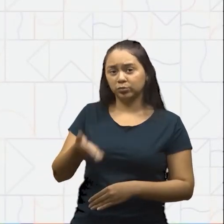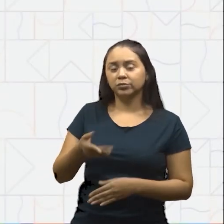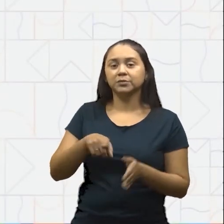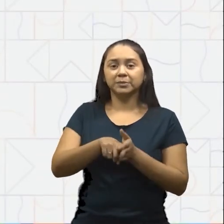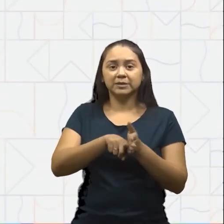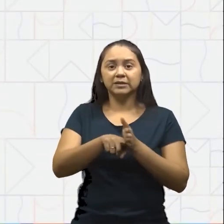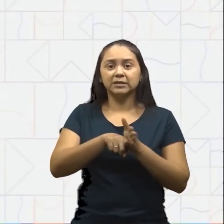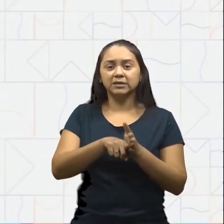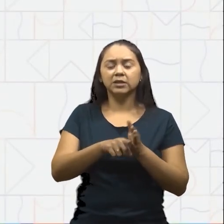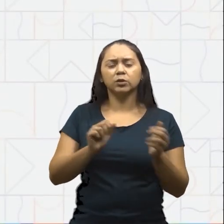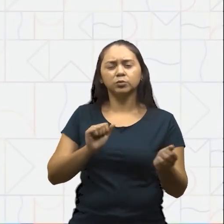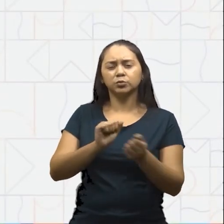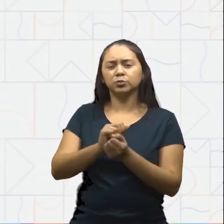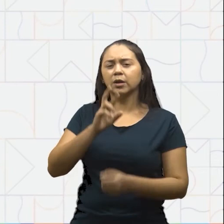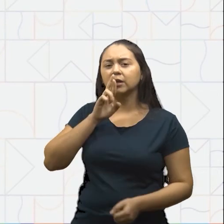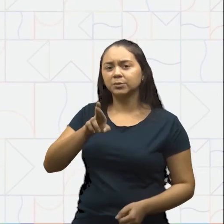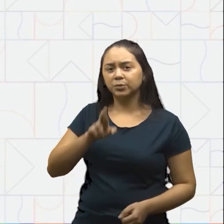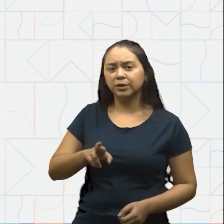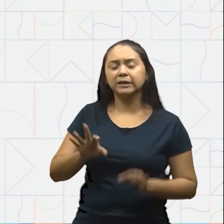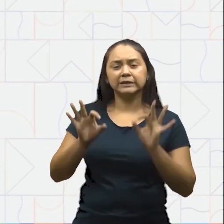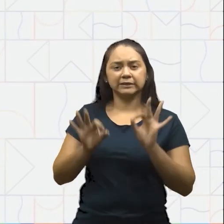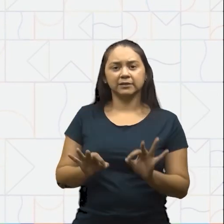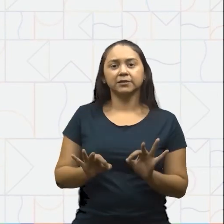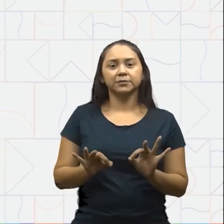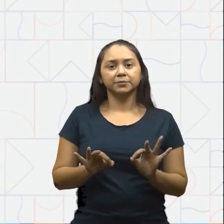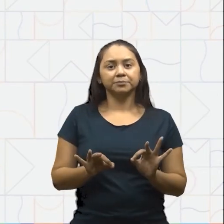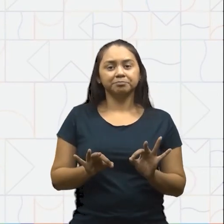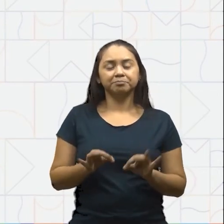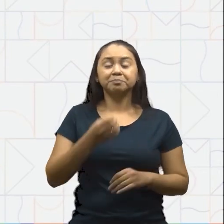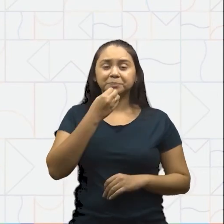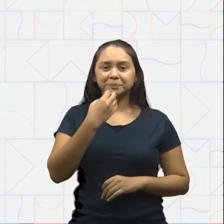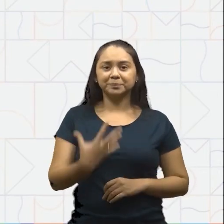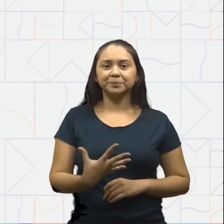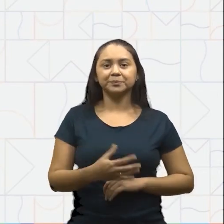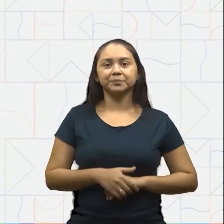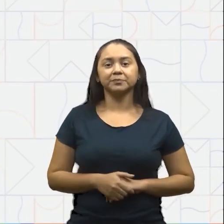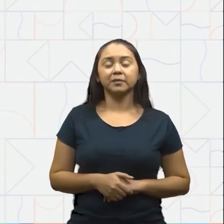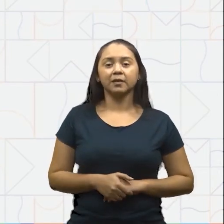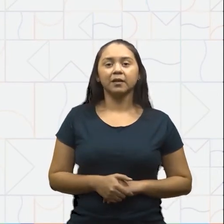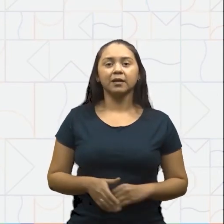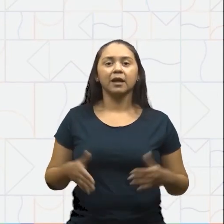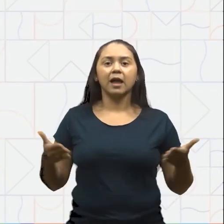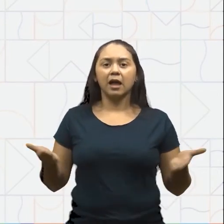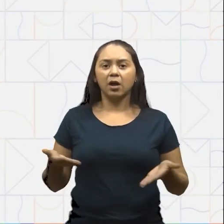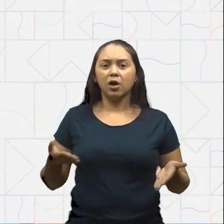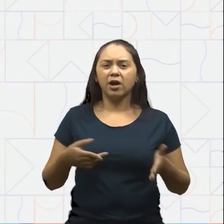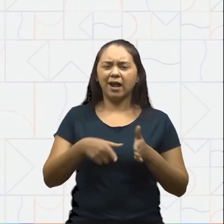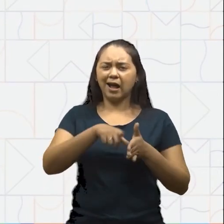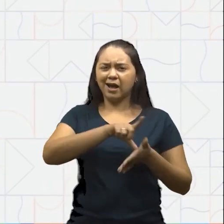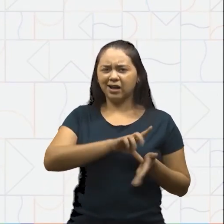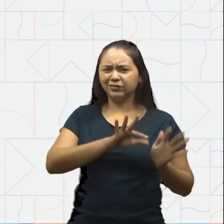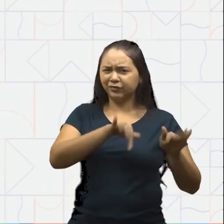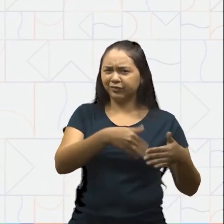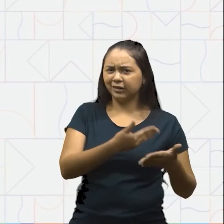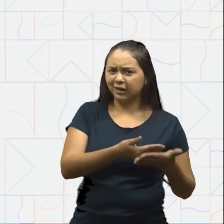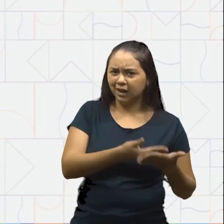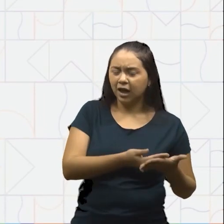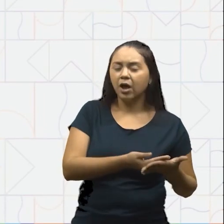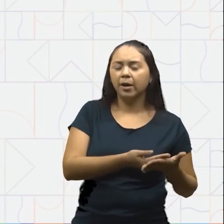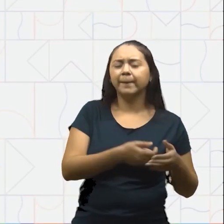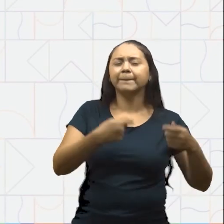e respondemos juntos as perguntas corretamente. Parabéns! Agora, Antes de me despedir de